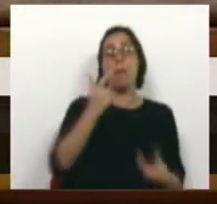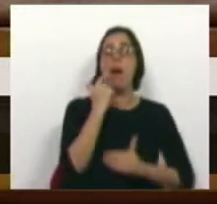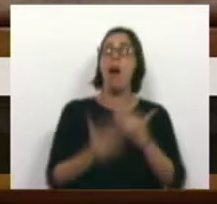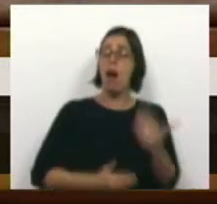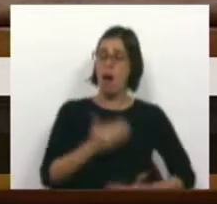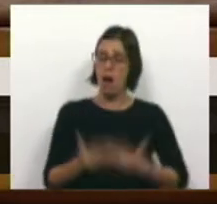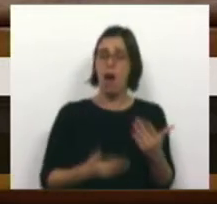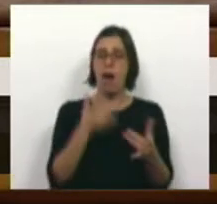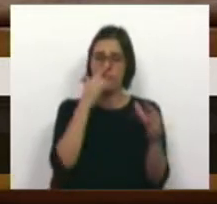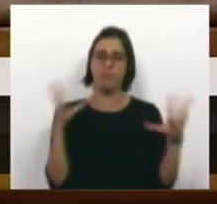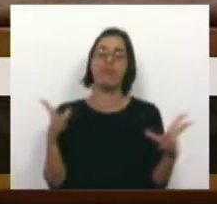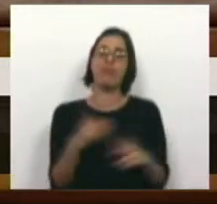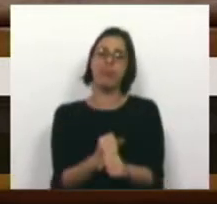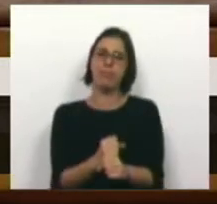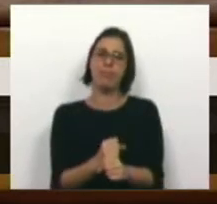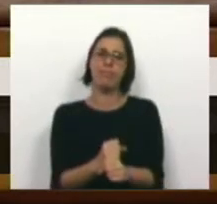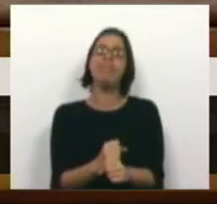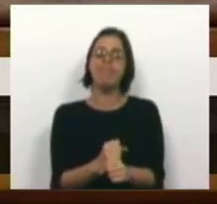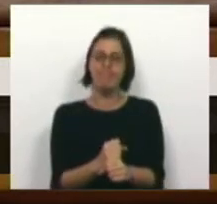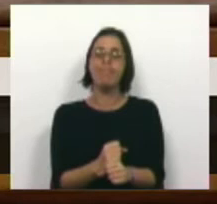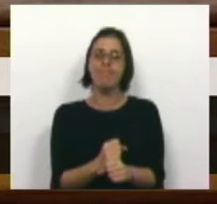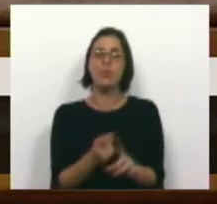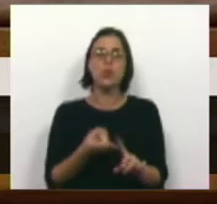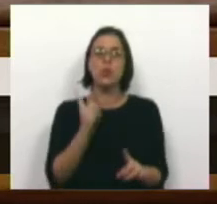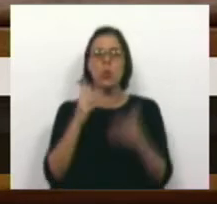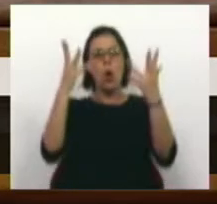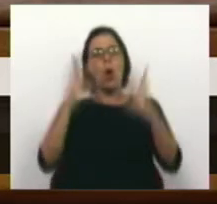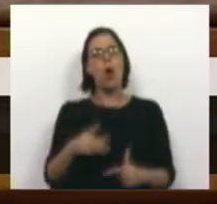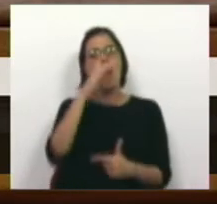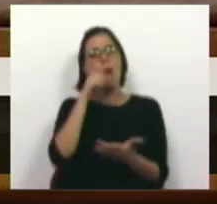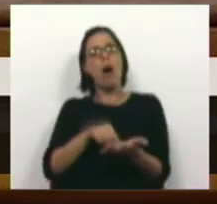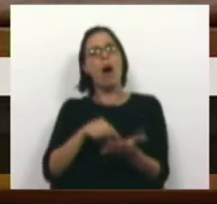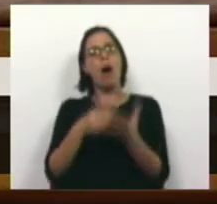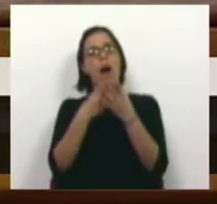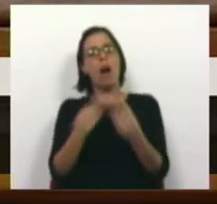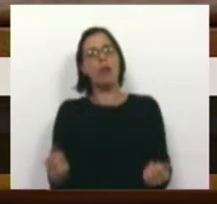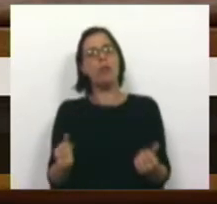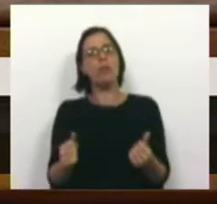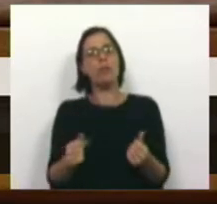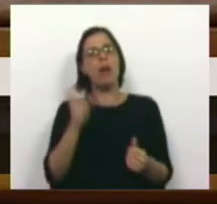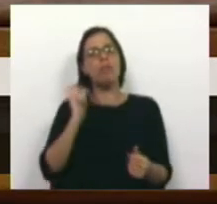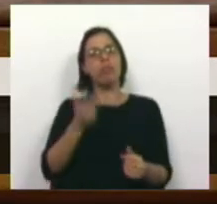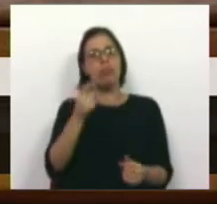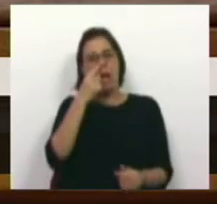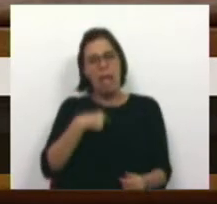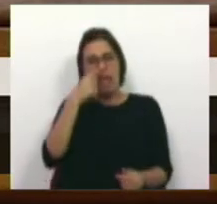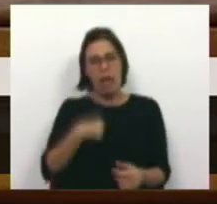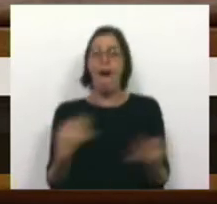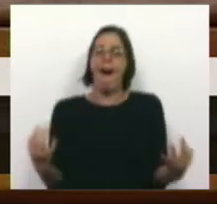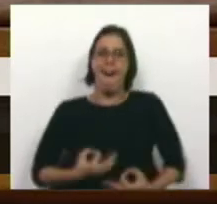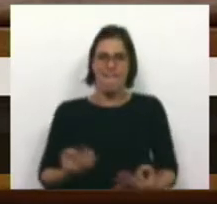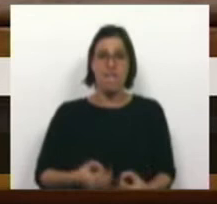continua a despovoar-se. Dir-se-á que não é num orçamento de Estado que se resolvem décadas de erros. É